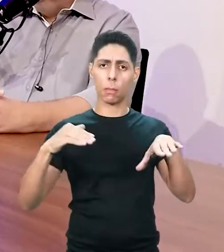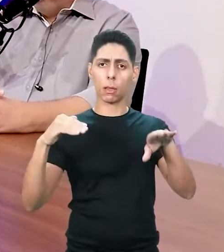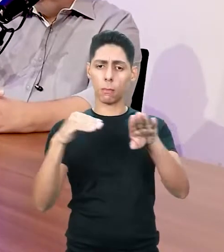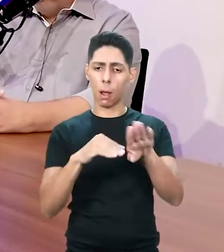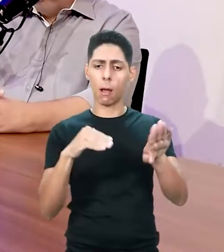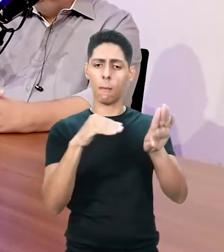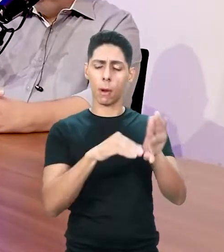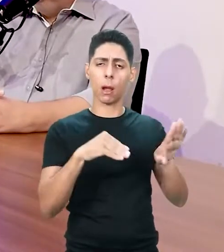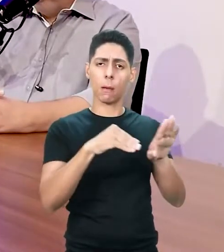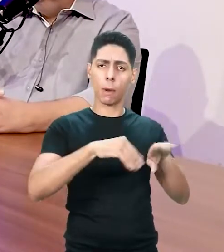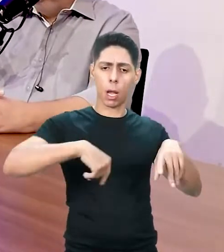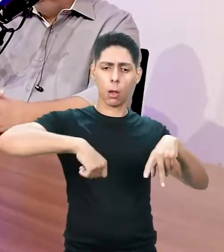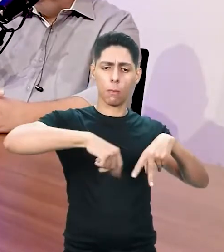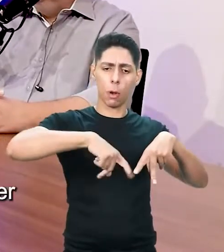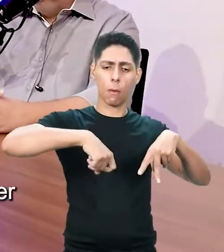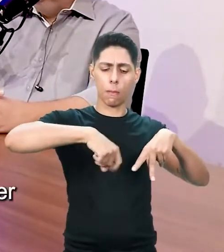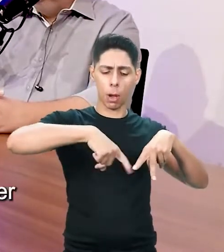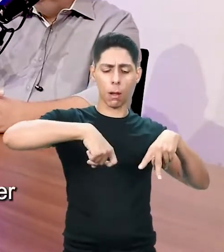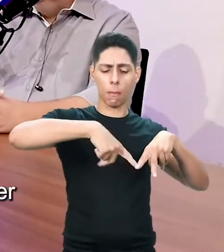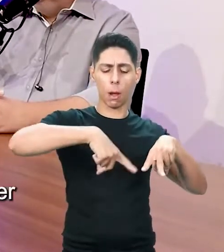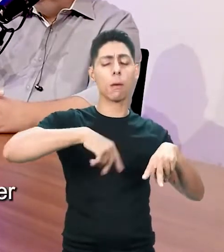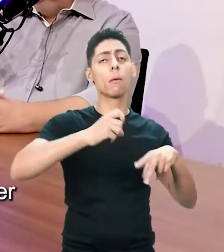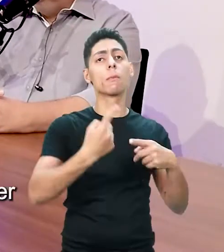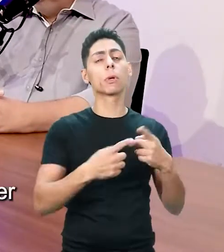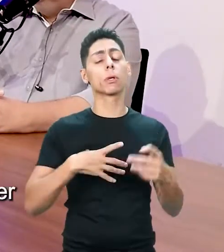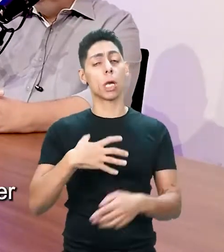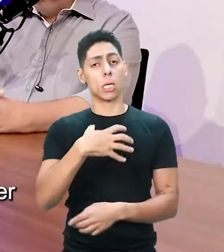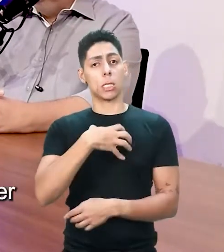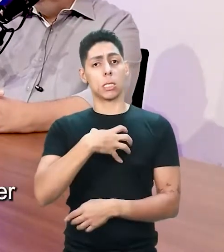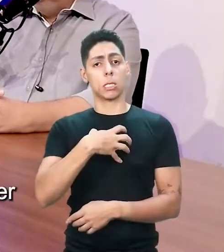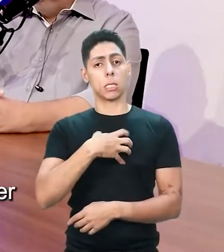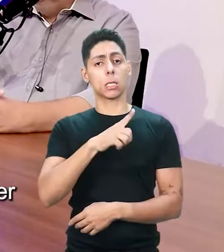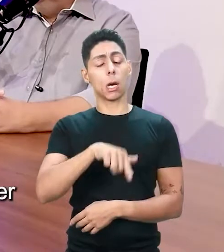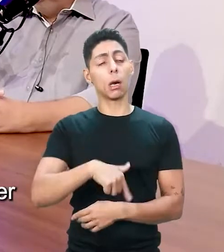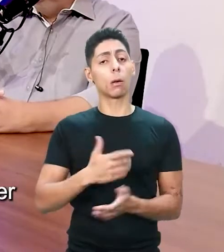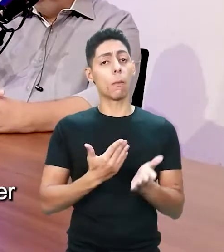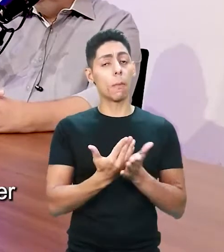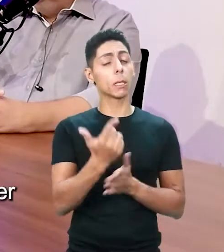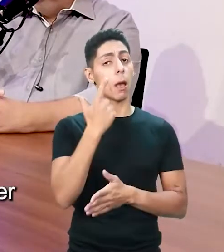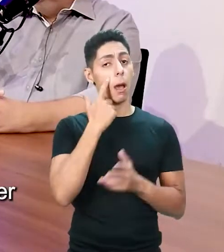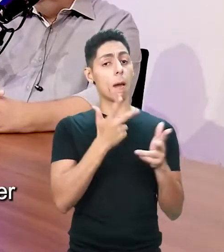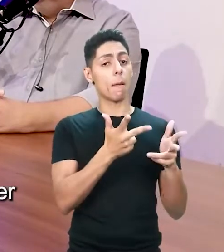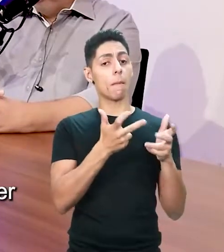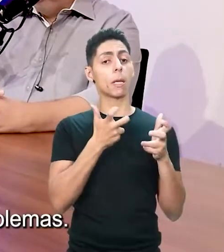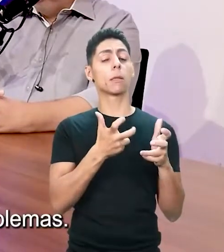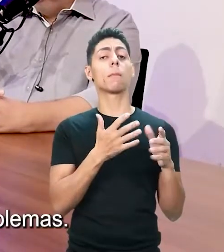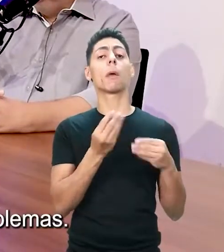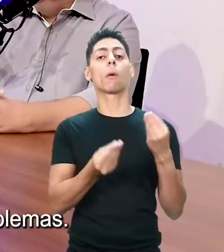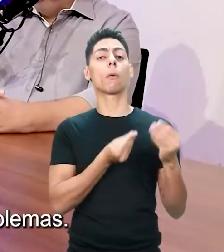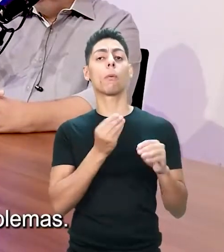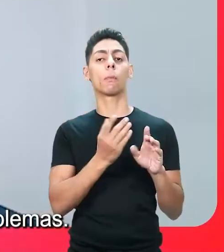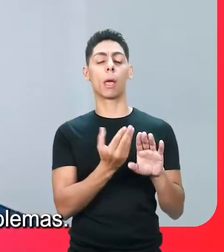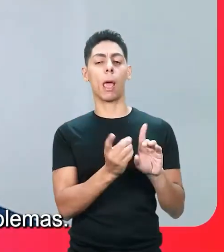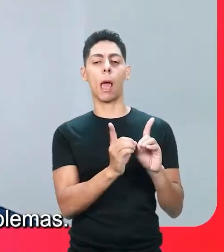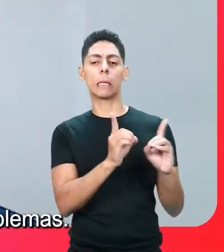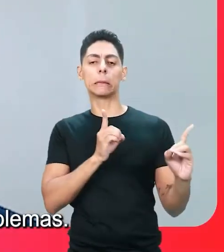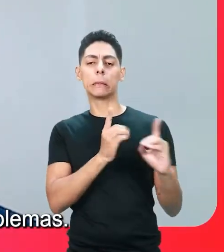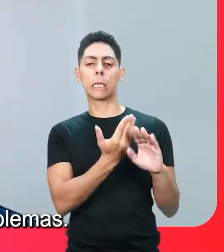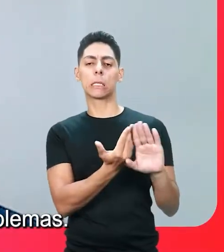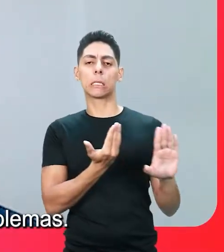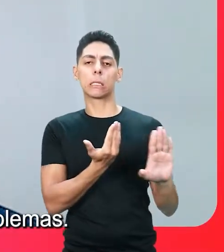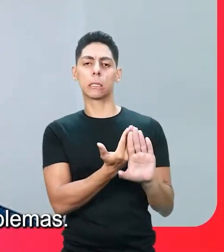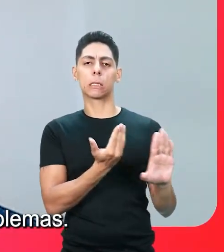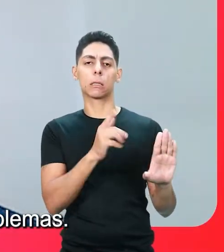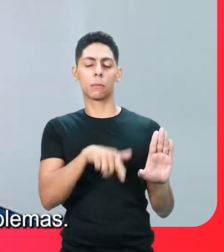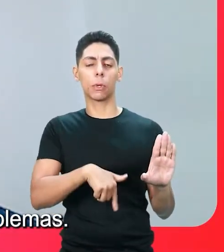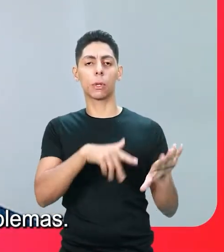na lateral do degrau, né? Porque eu já sinto, já começo a perceber a distância de um para o outro para poder descer. Então, para você ver que